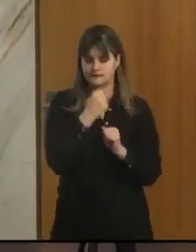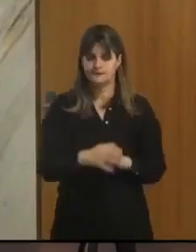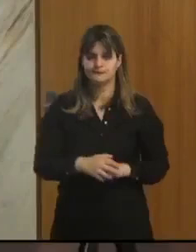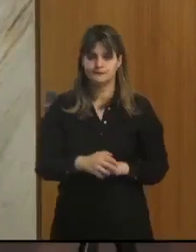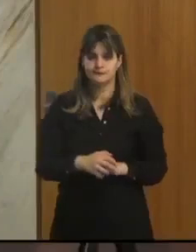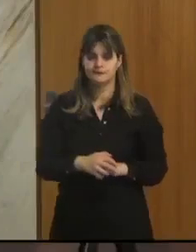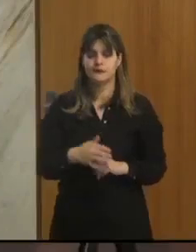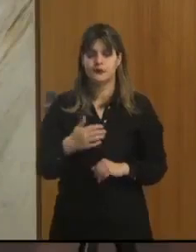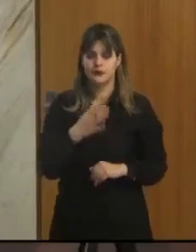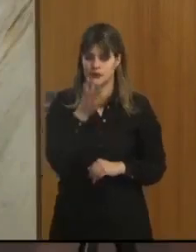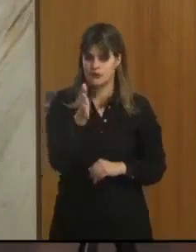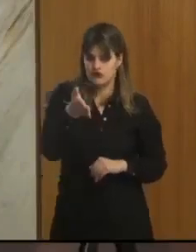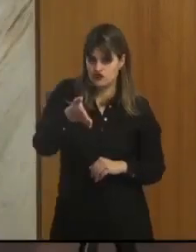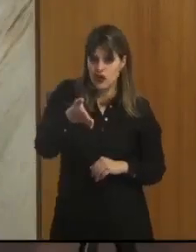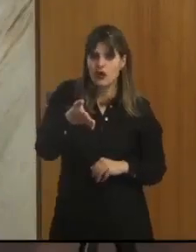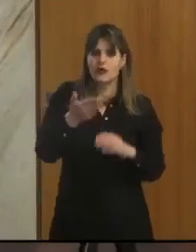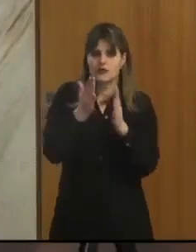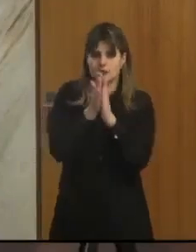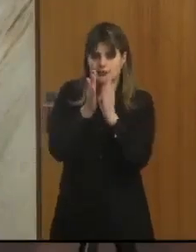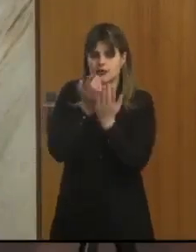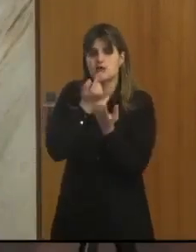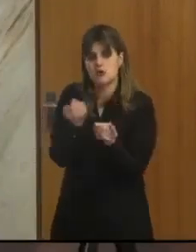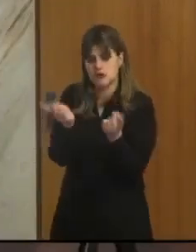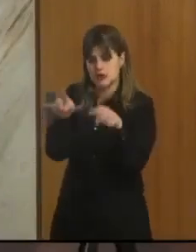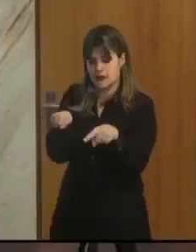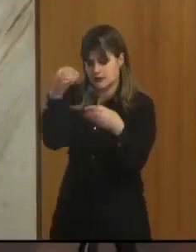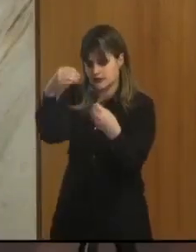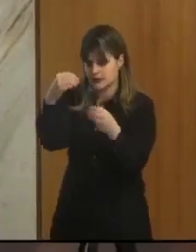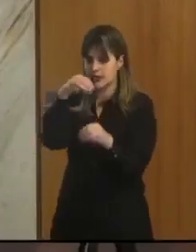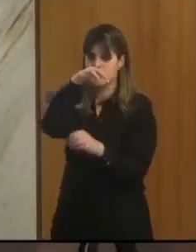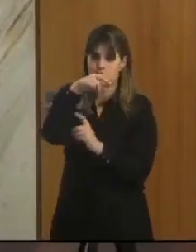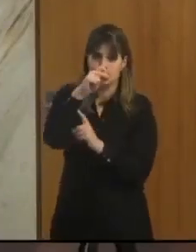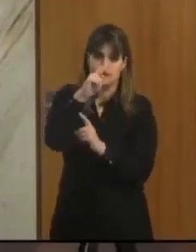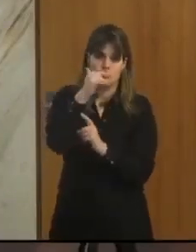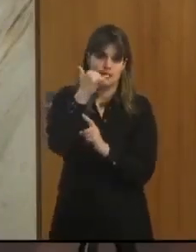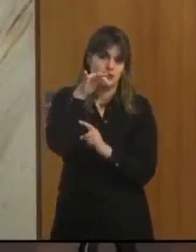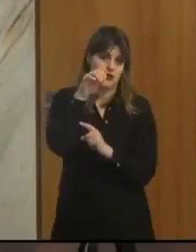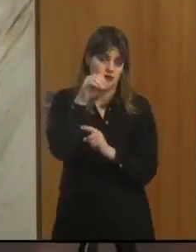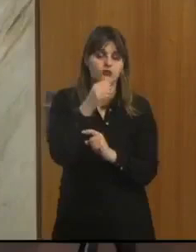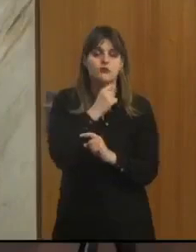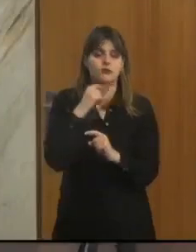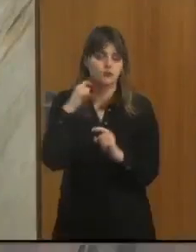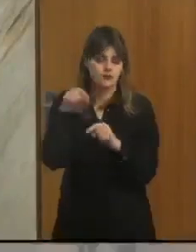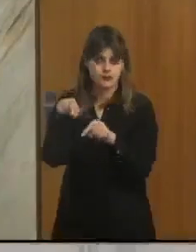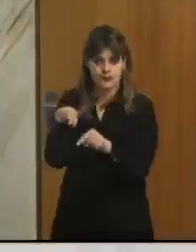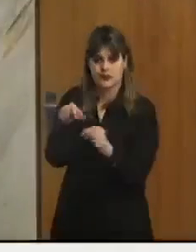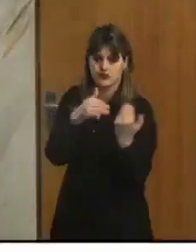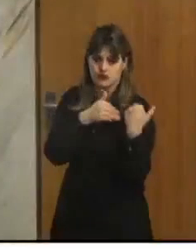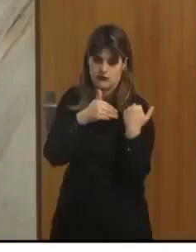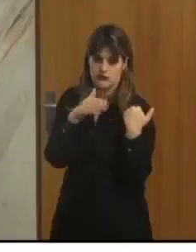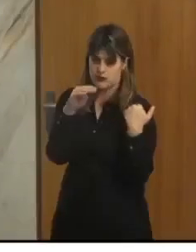Eu já tinha falado da restauração religiosa na Vila de Sor, com o Martinho Arias, que se torna presbítero de Sor